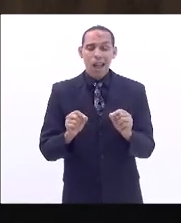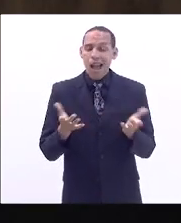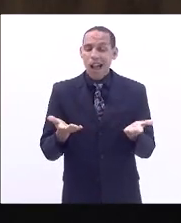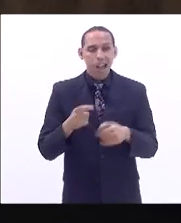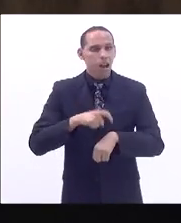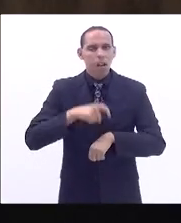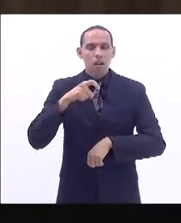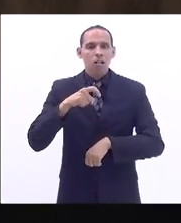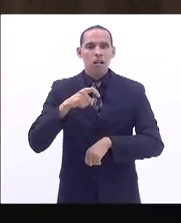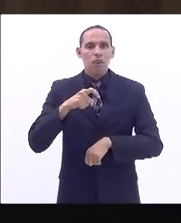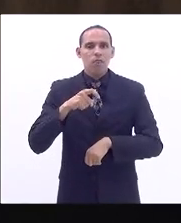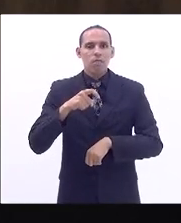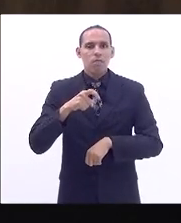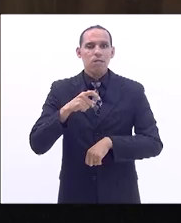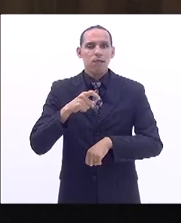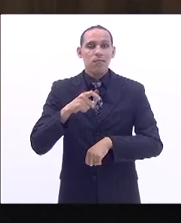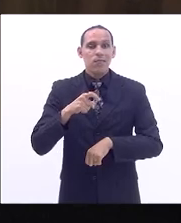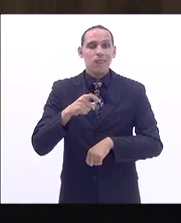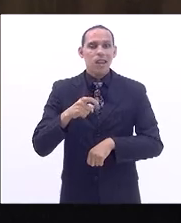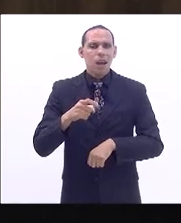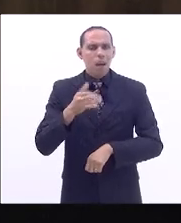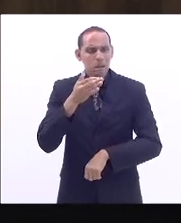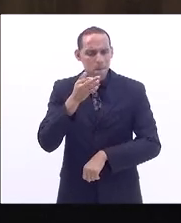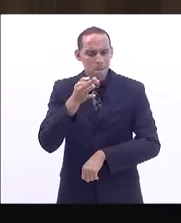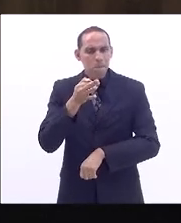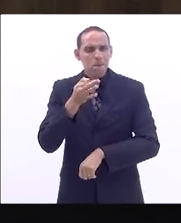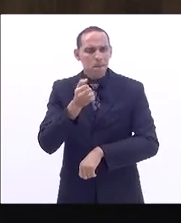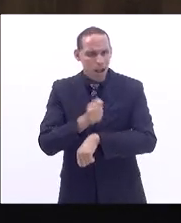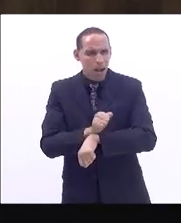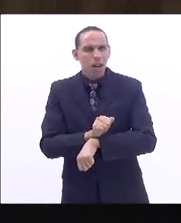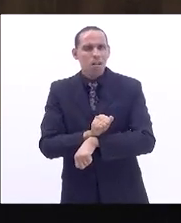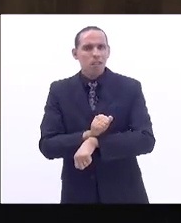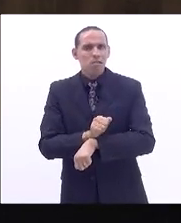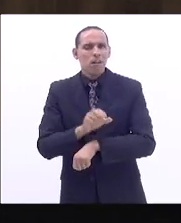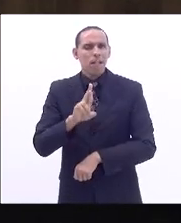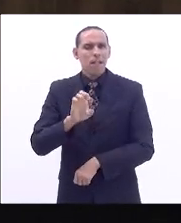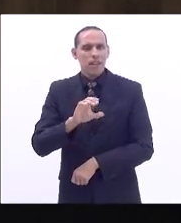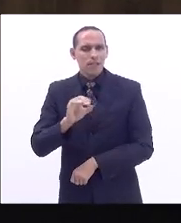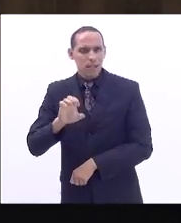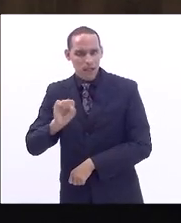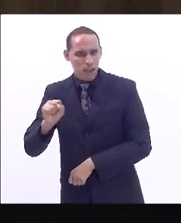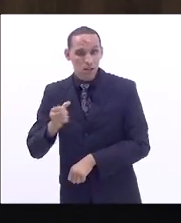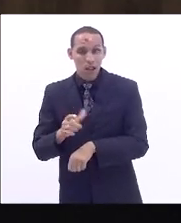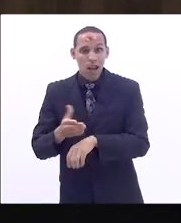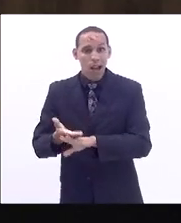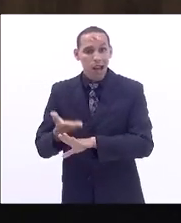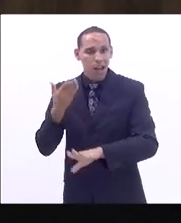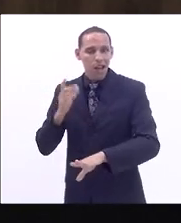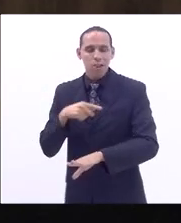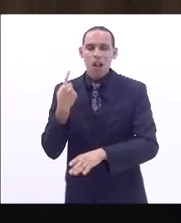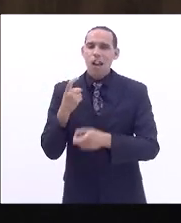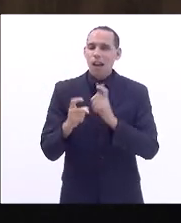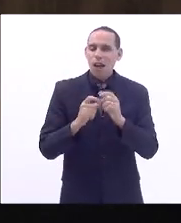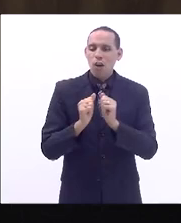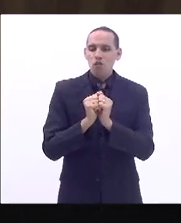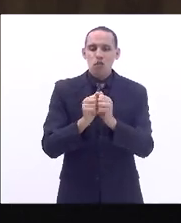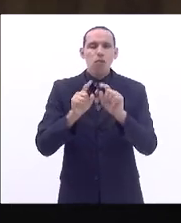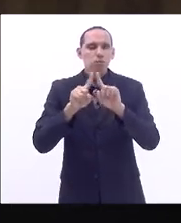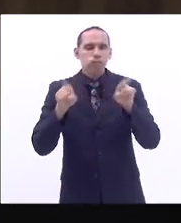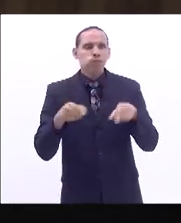ainda antes do recesso uma reunião com os servidores de moda pressionar de forma